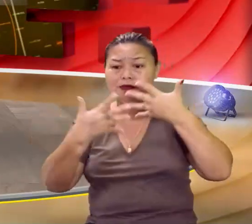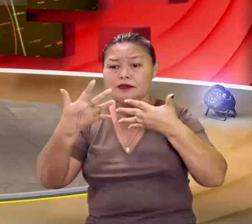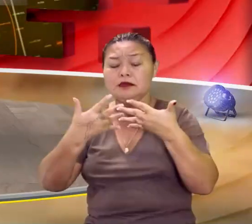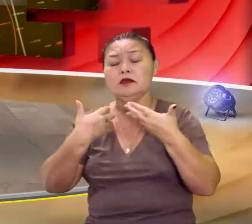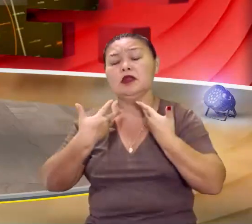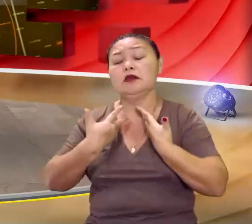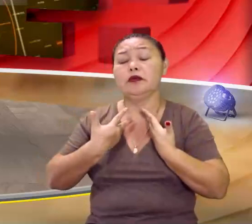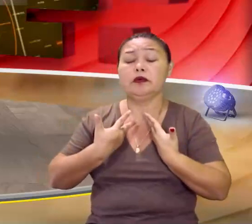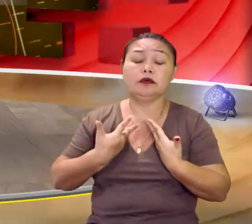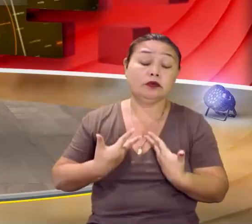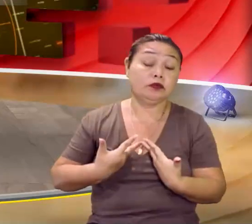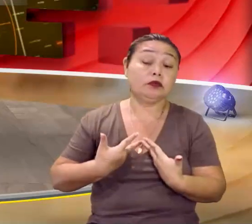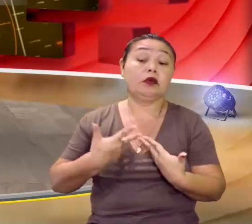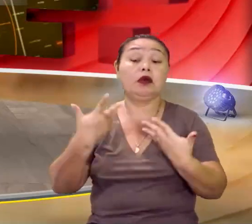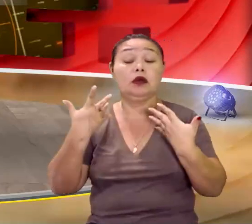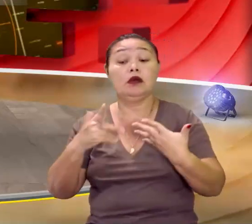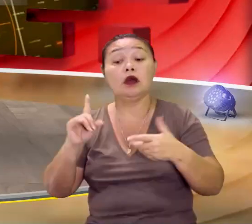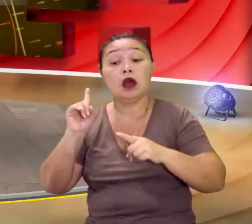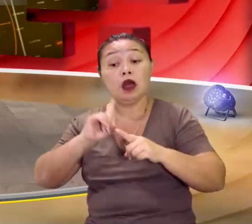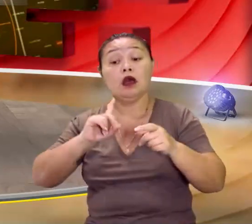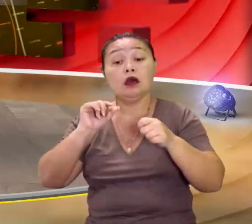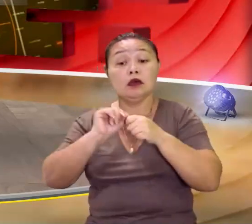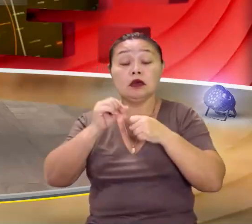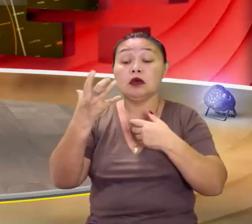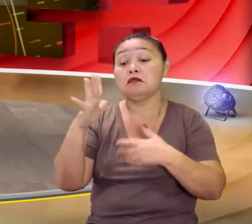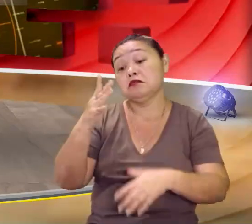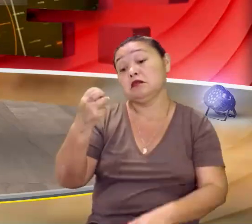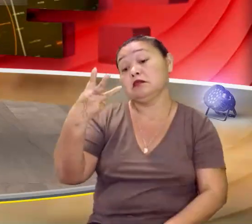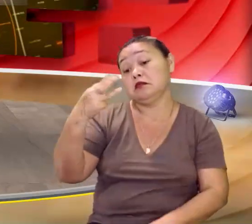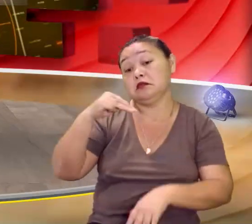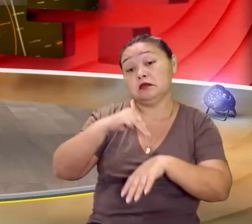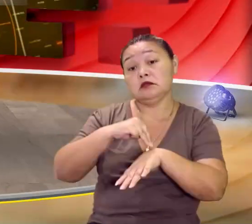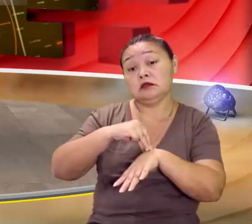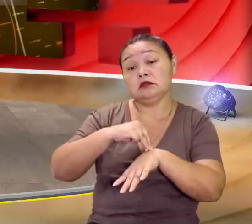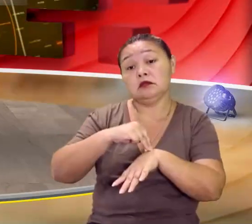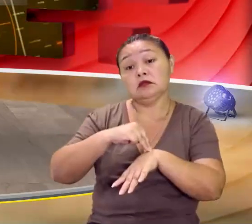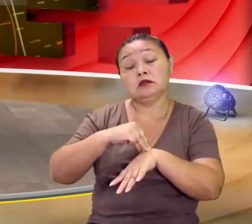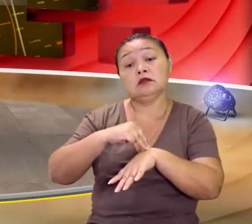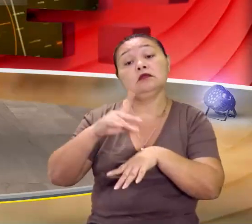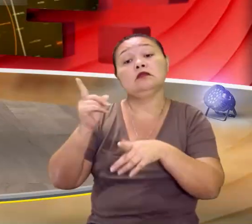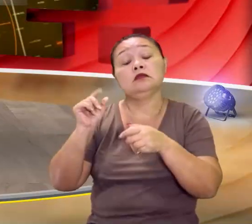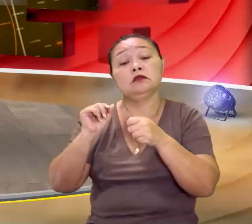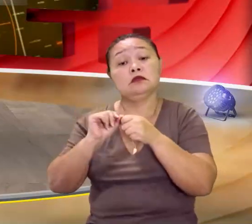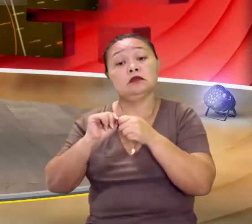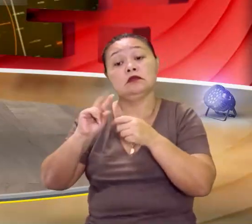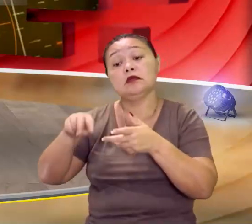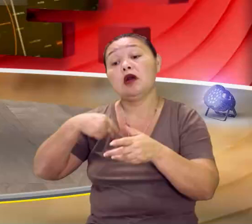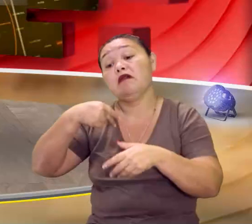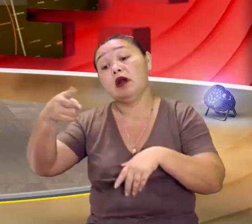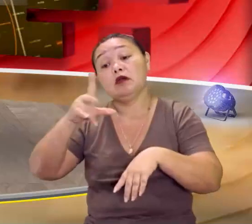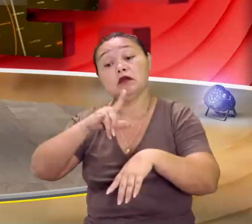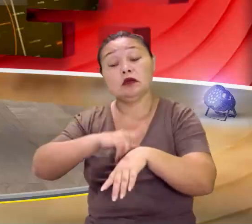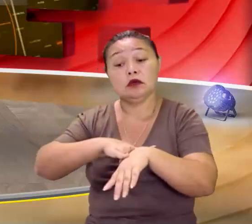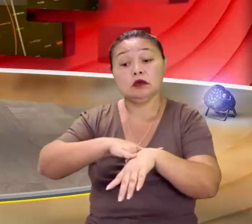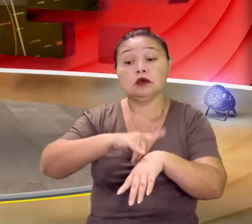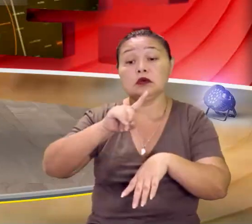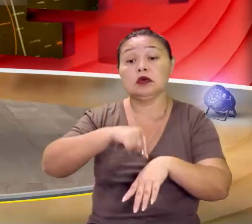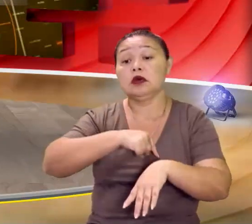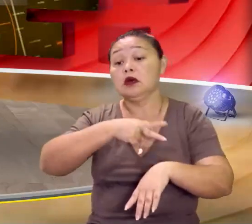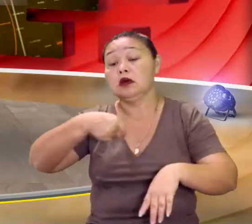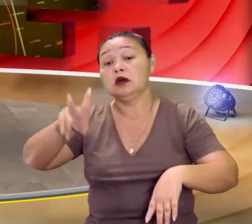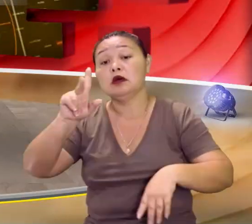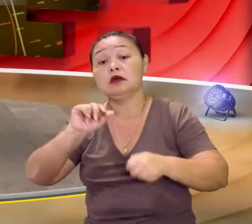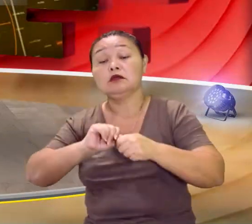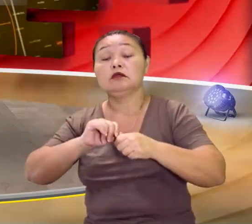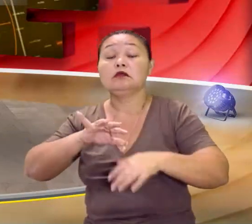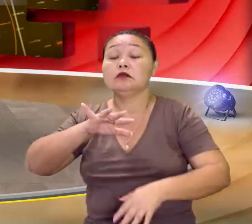o cansaço físico, por isso que quando eles fazem um cálculo, assim, em média, mas ali não entra a parte que você levanta para ir ao banheiro, que você para dar